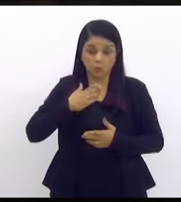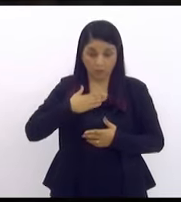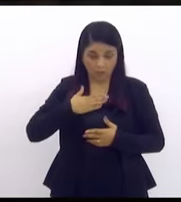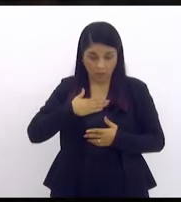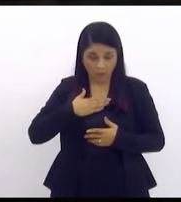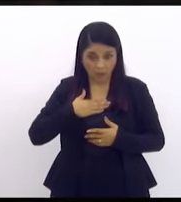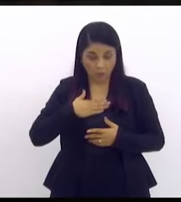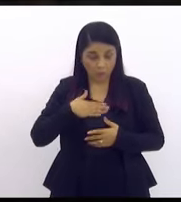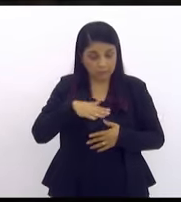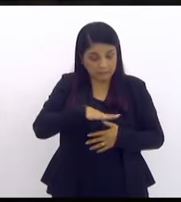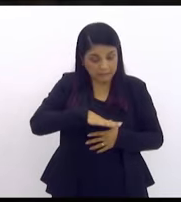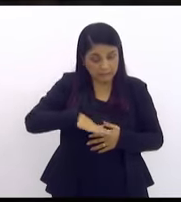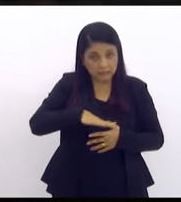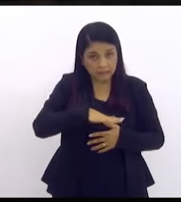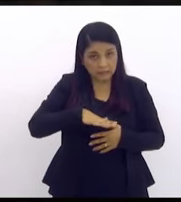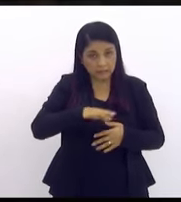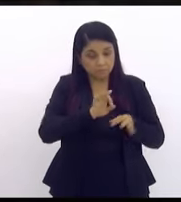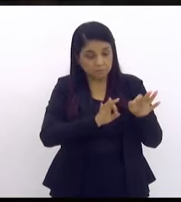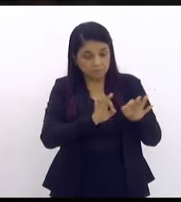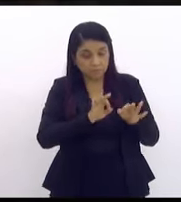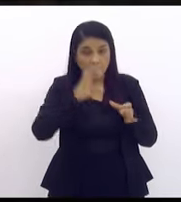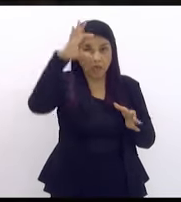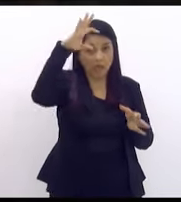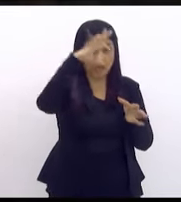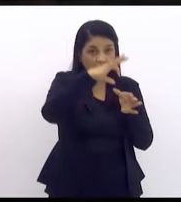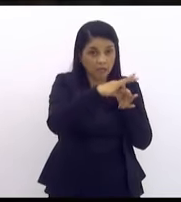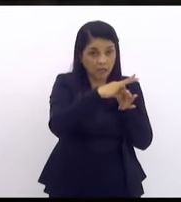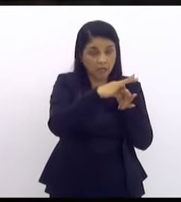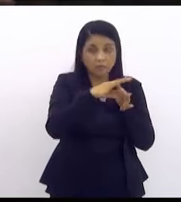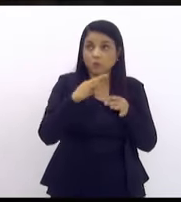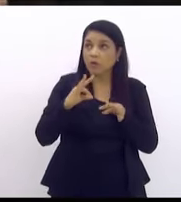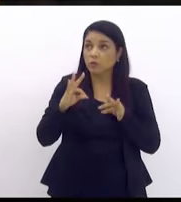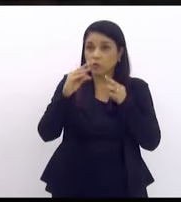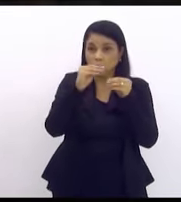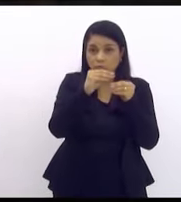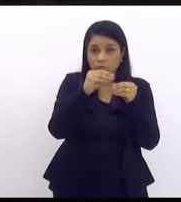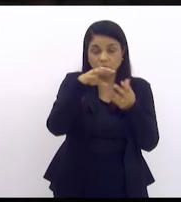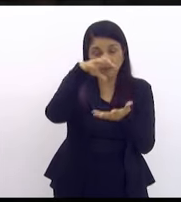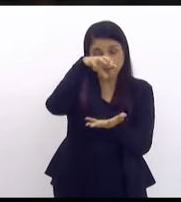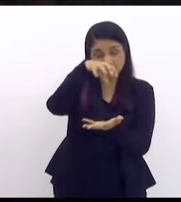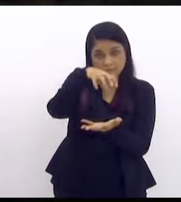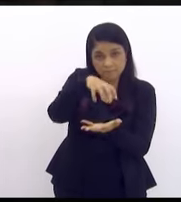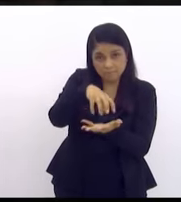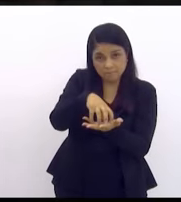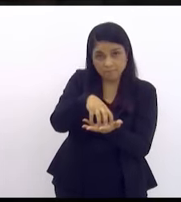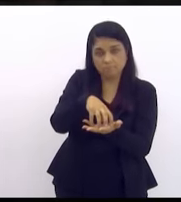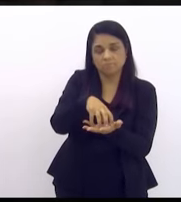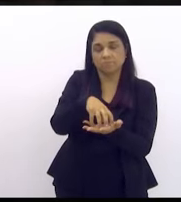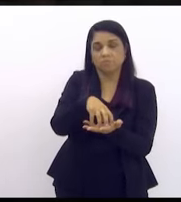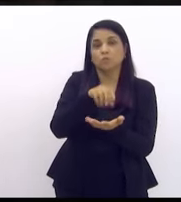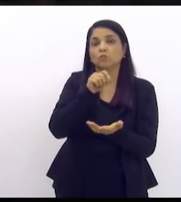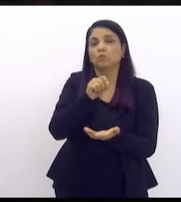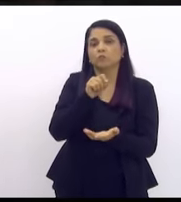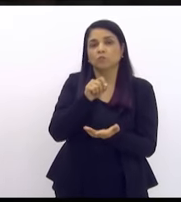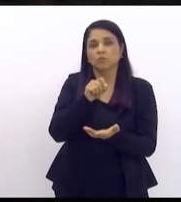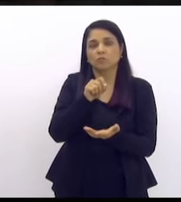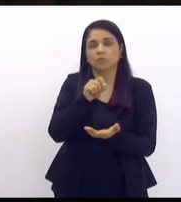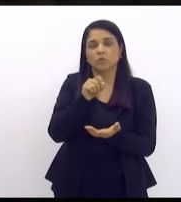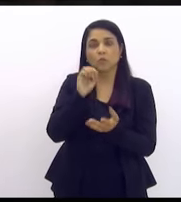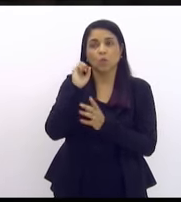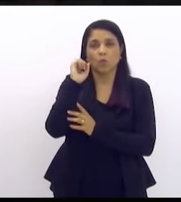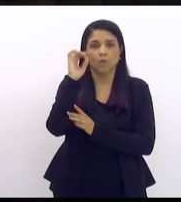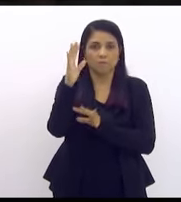planejamento territorial linkado com eles, onde é central a questão